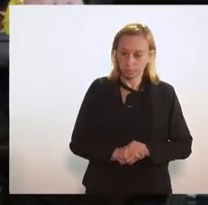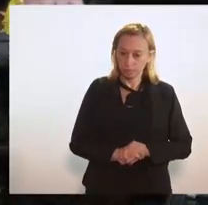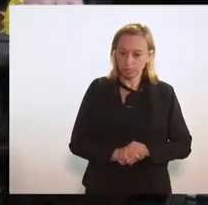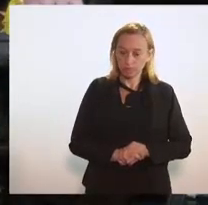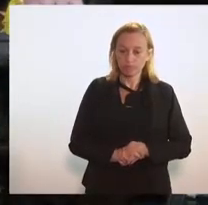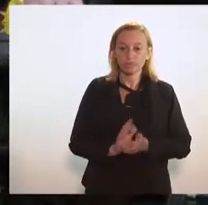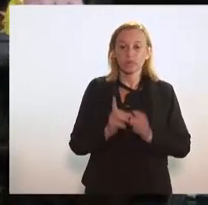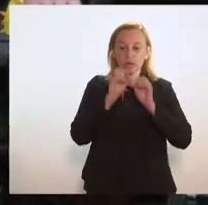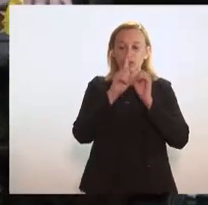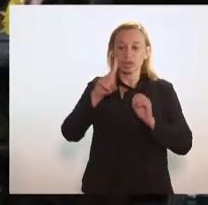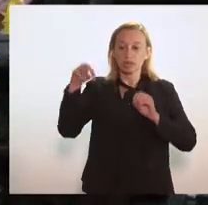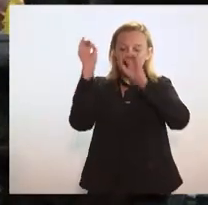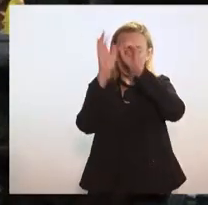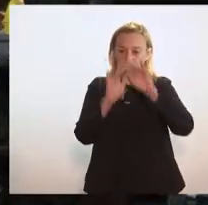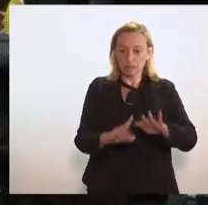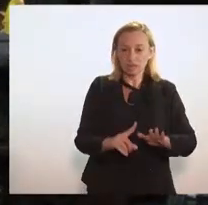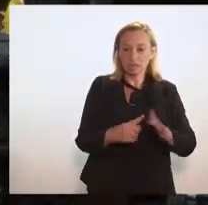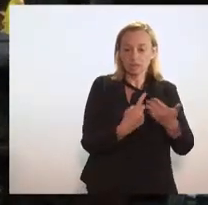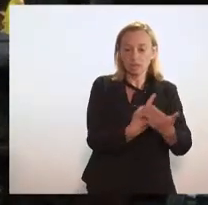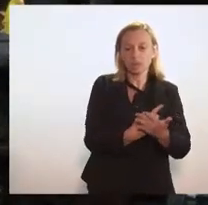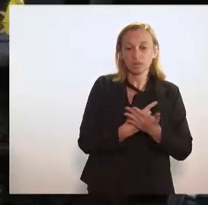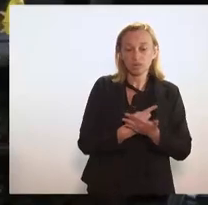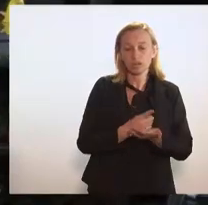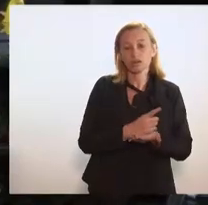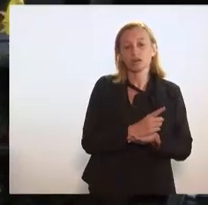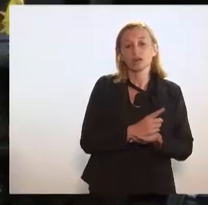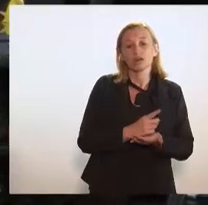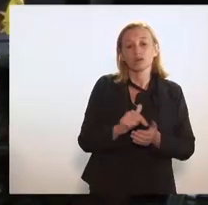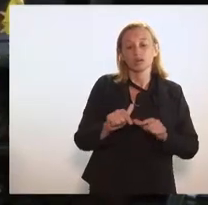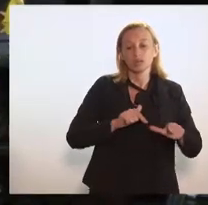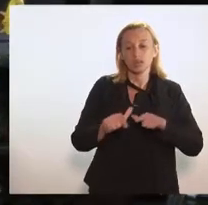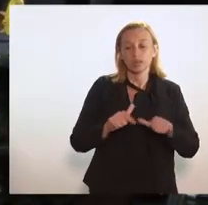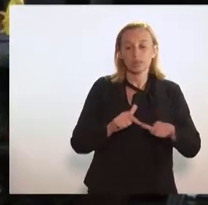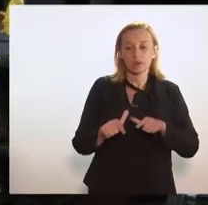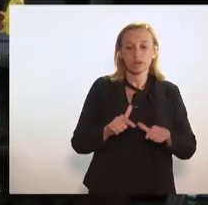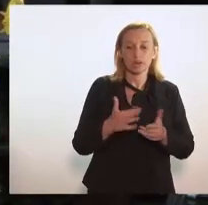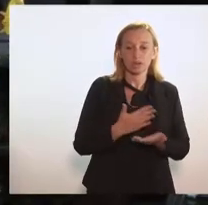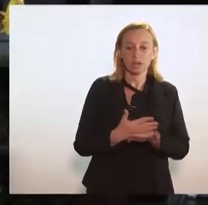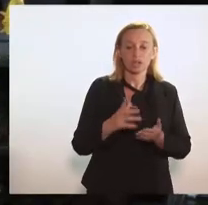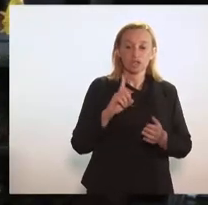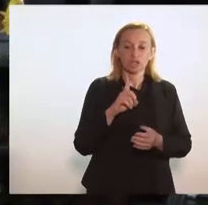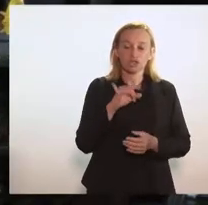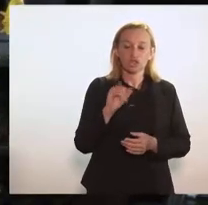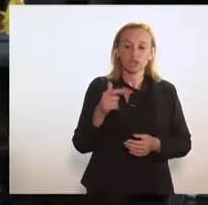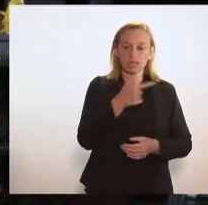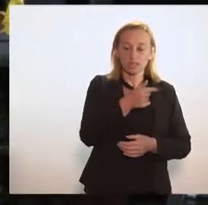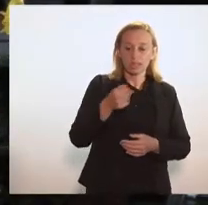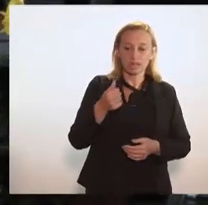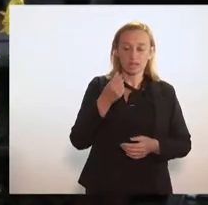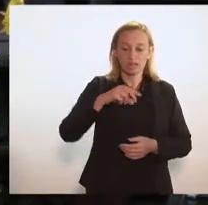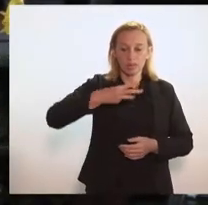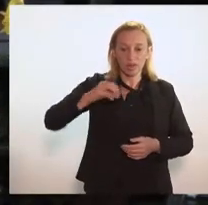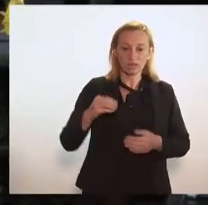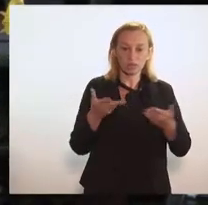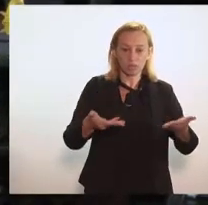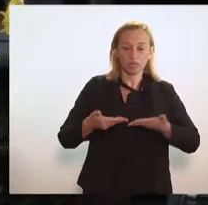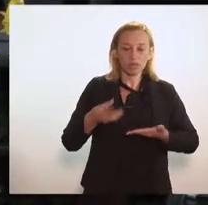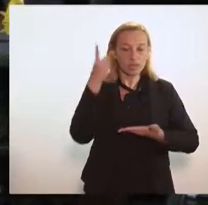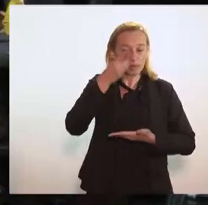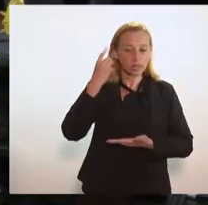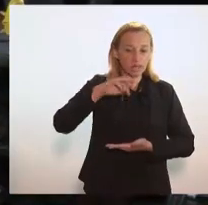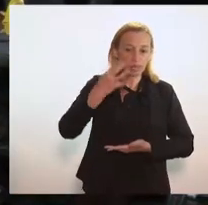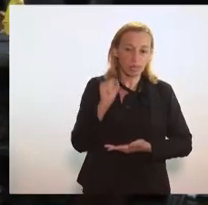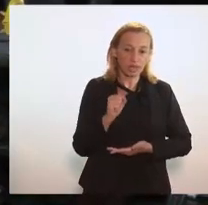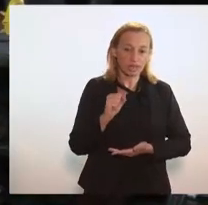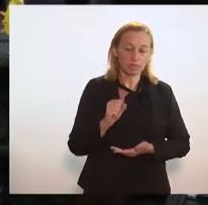a venda de legal sobre a proteção de Deus ele se anos nosso trabalho está aberta a sessão de nada do dia Dezessete de Março presidência convida a deputada